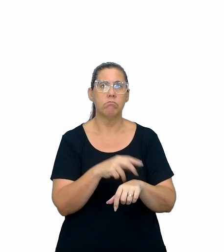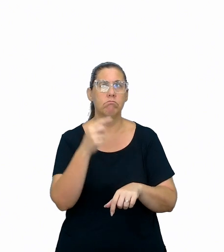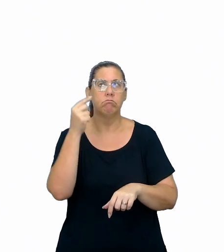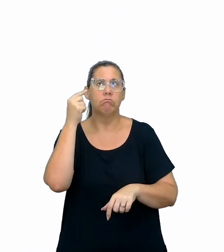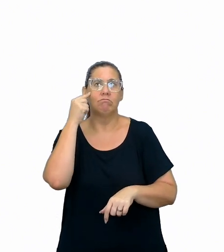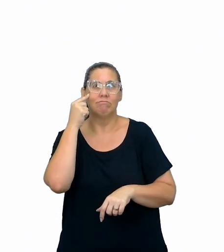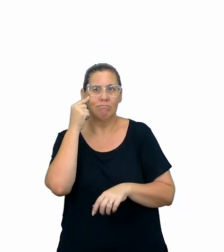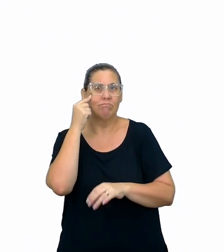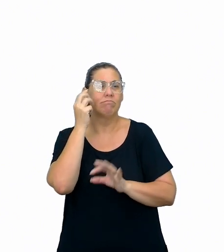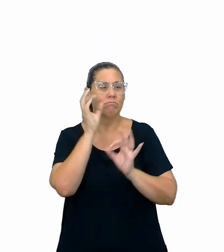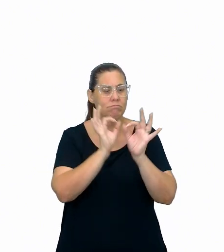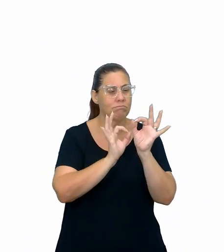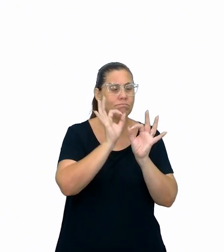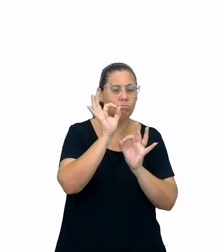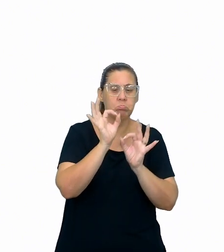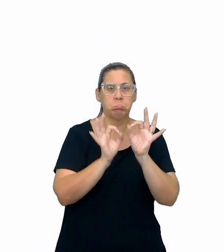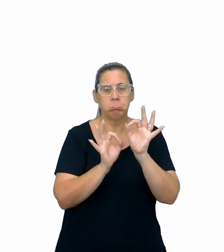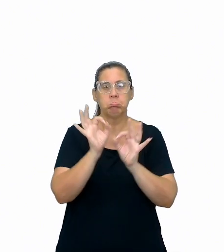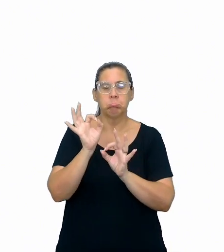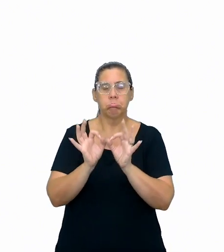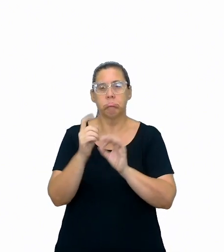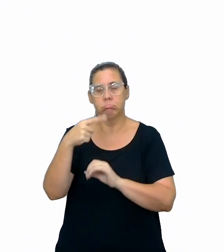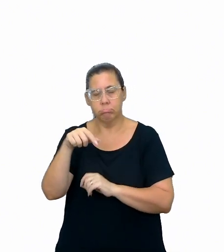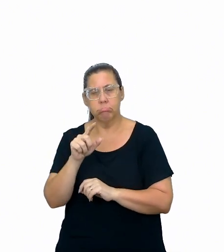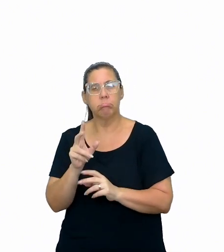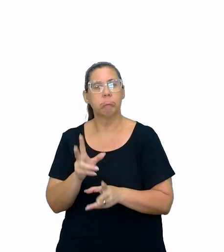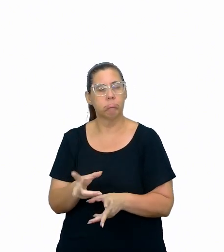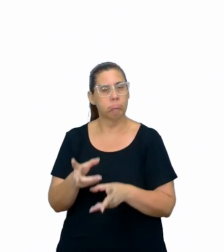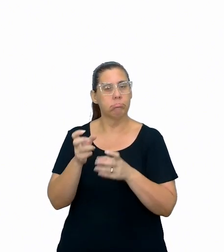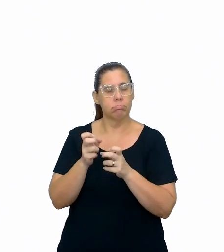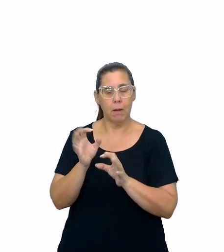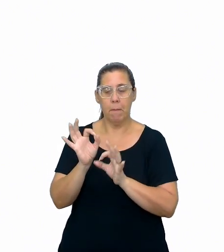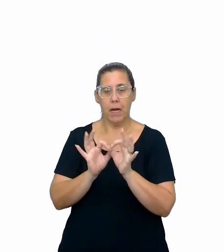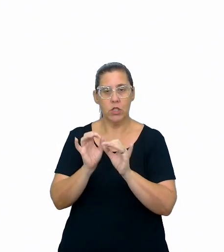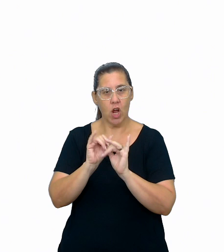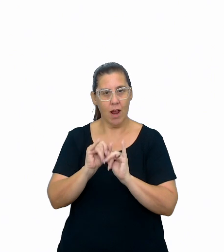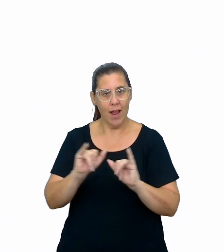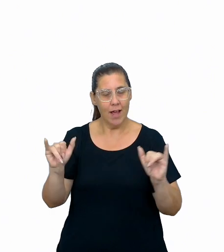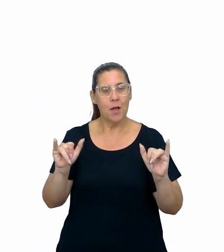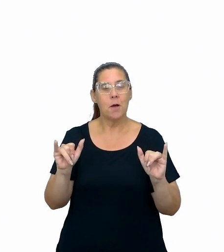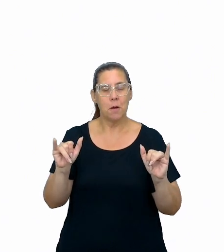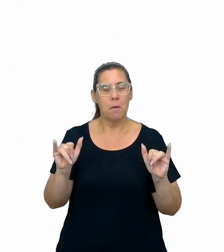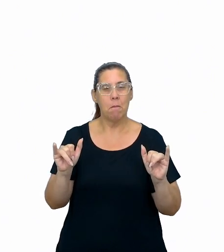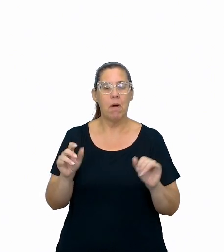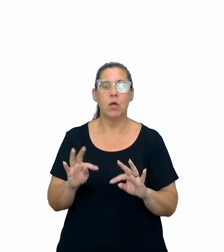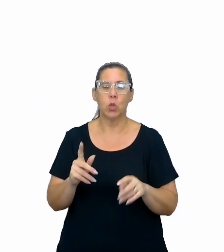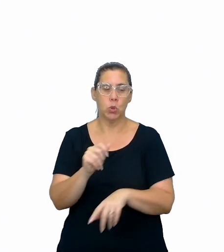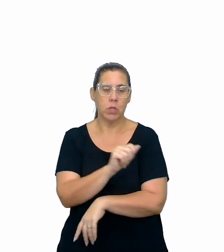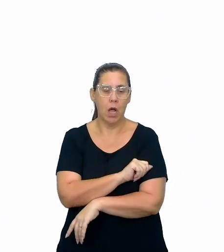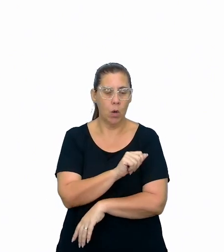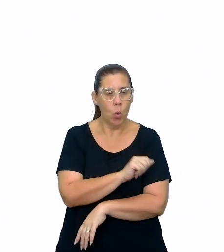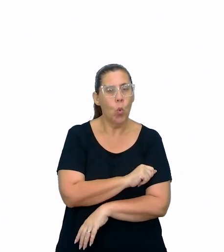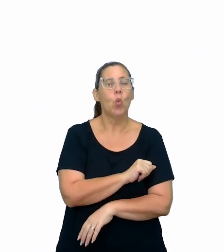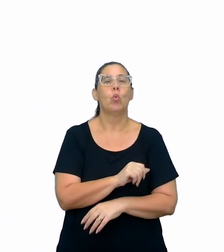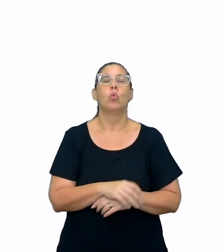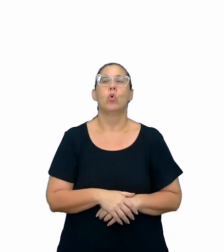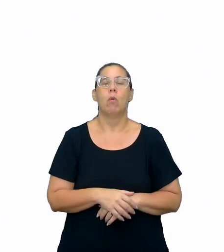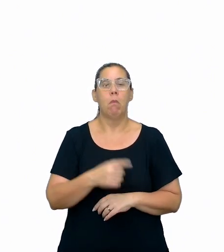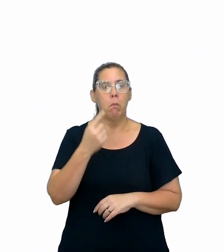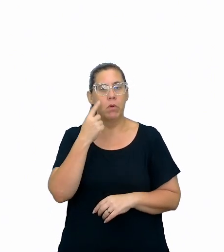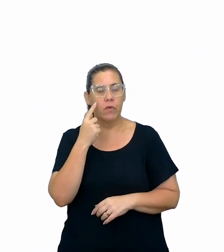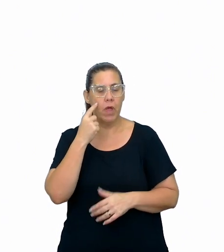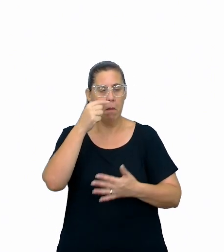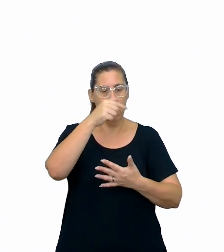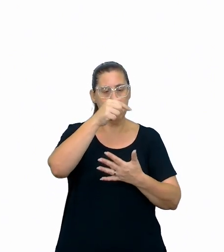como vocês podem observar, né? É hora de planejar nossa campanha. Os estudantes vão analisar os